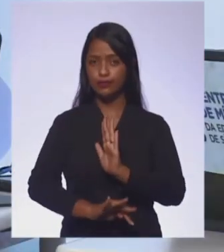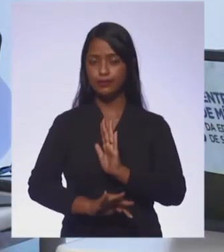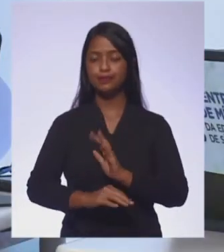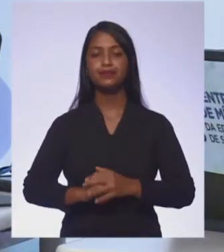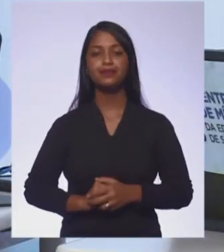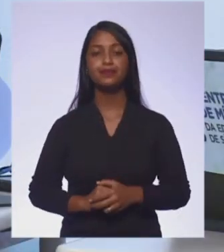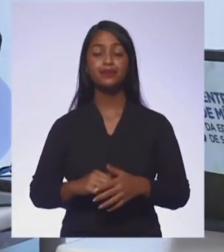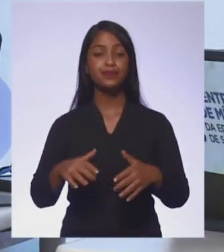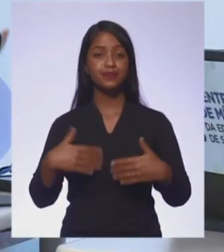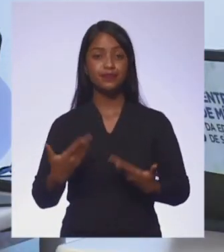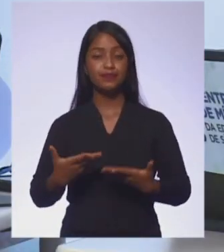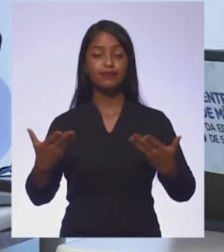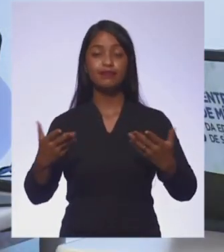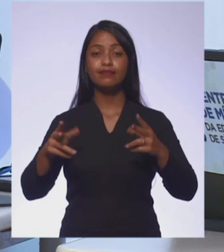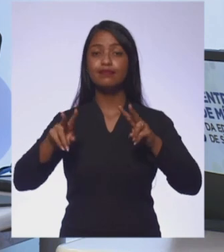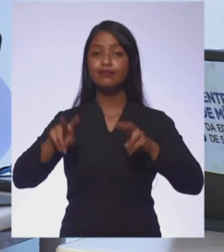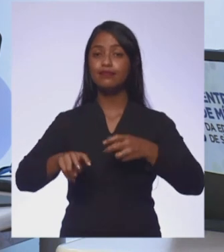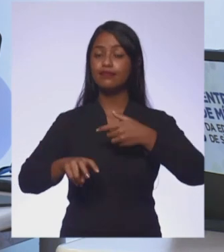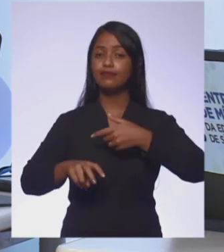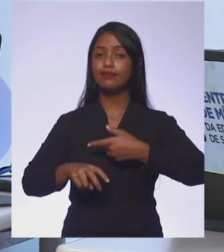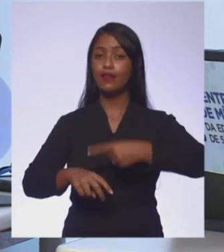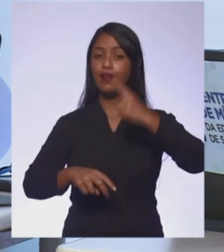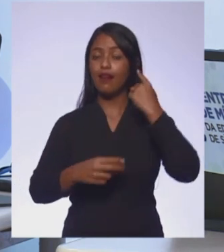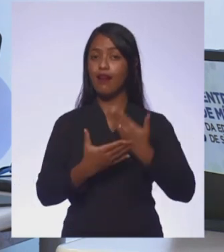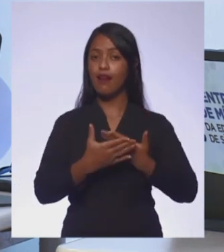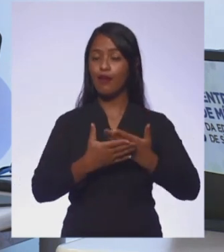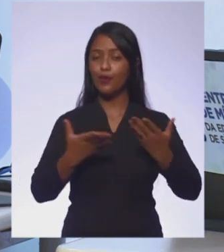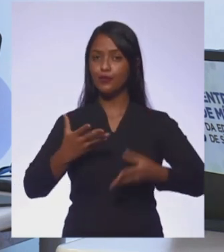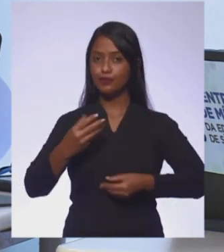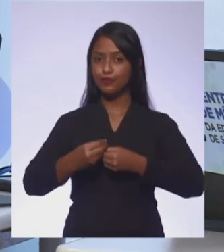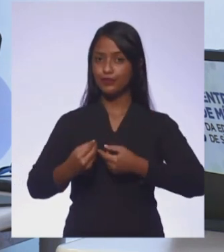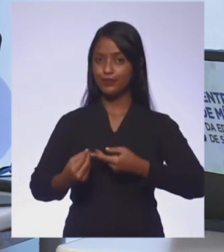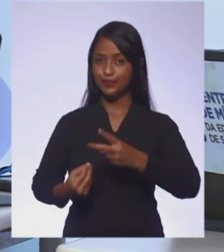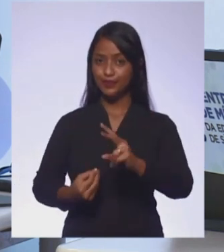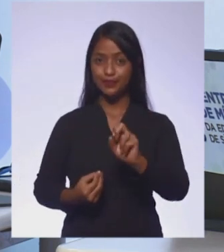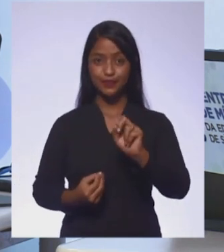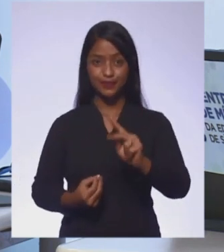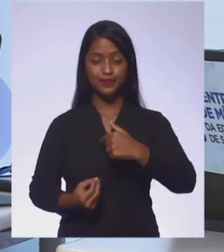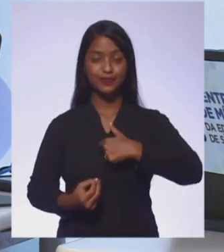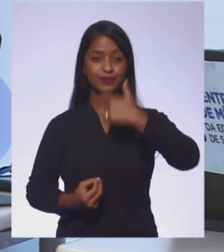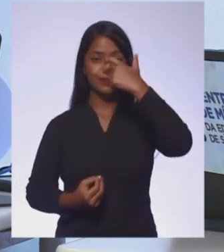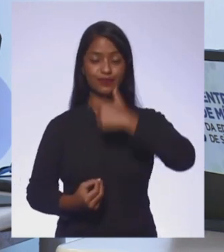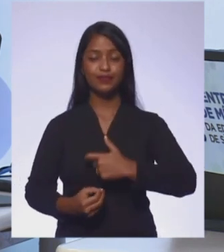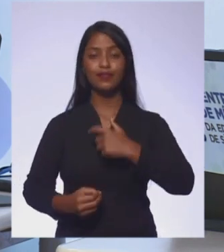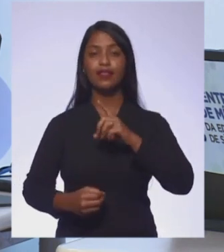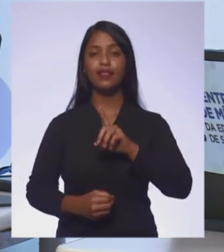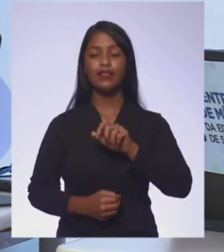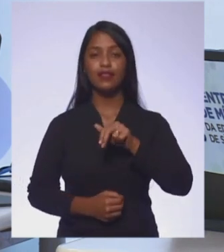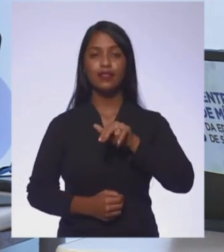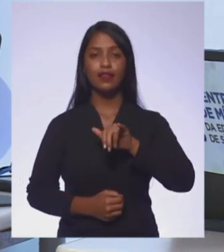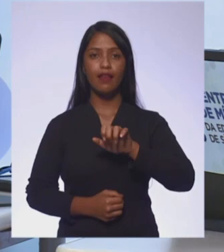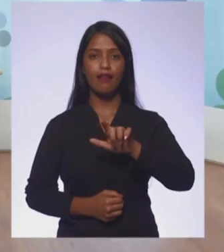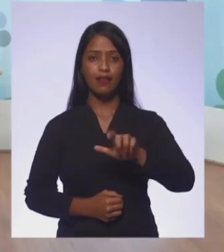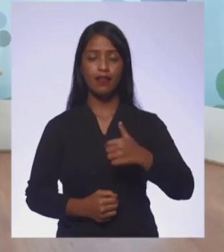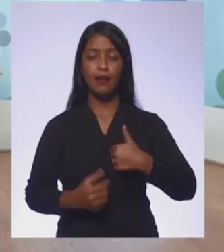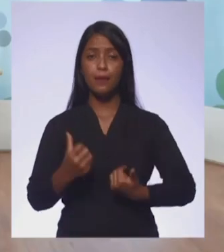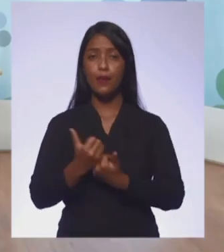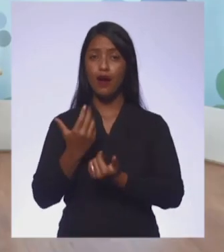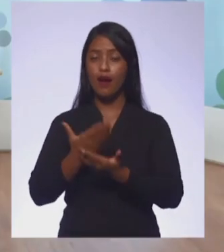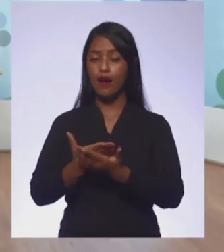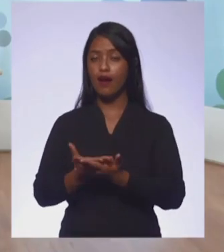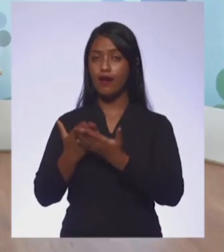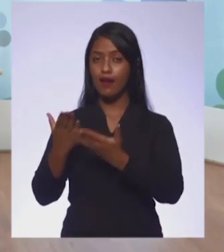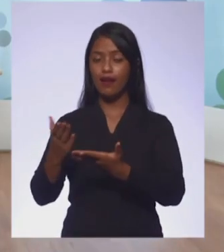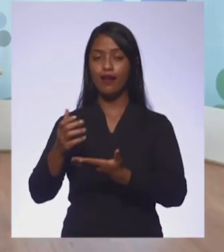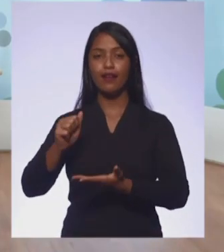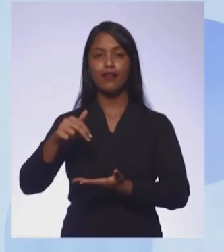dar continuidade no tema que nós começamos na aula passada, certo? Eu sou a professora Daniela e vou moderar a aula da professora Andréia. Bom dia, Andréia.